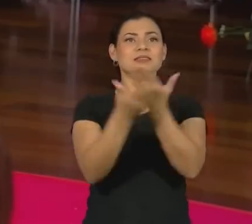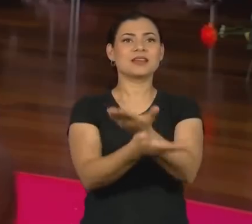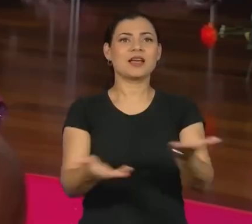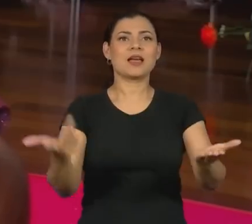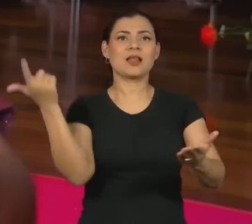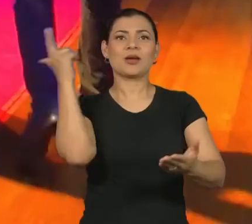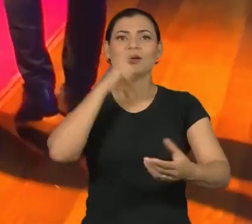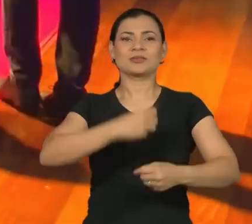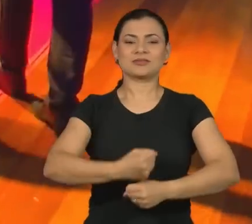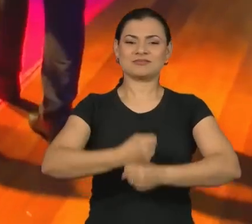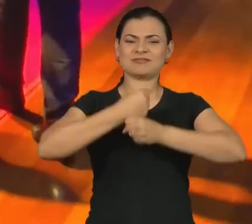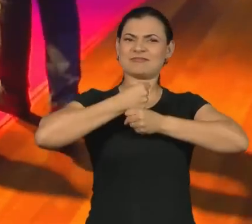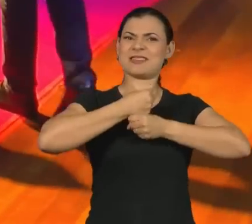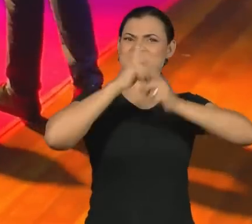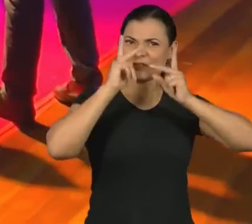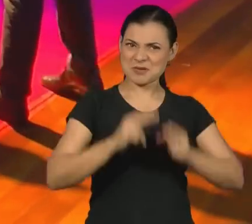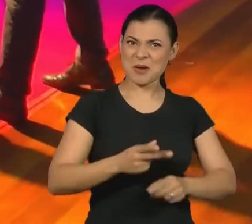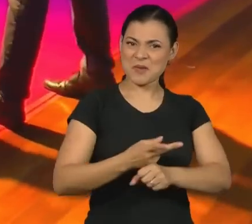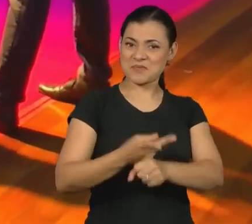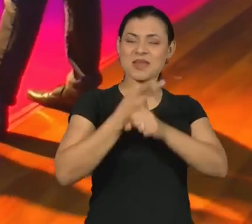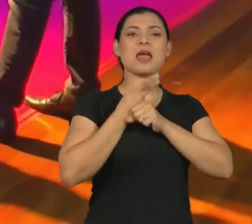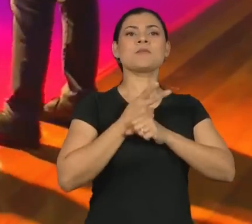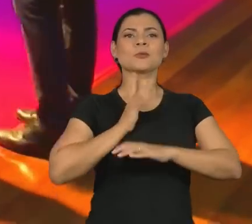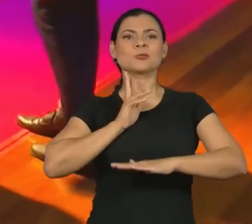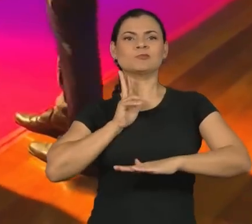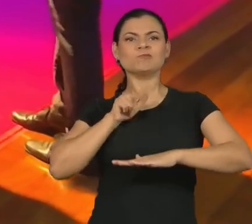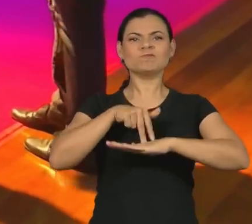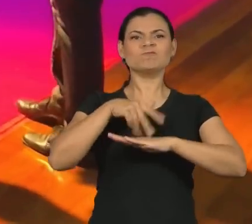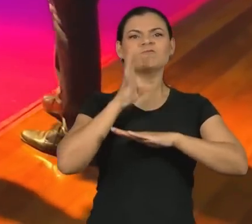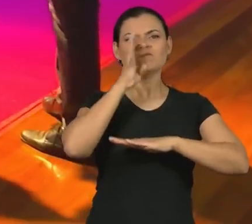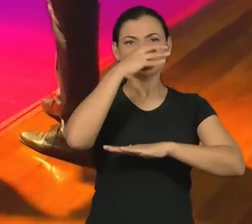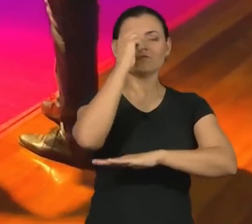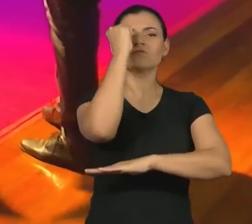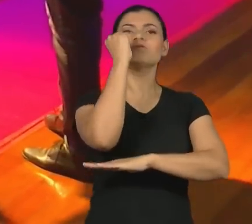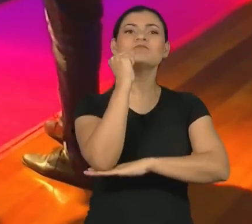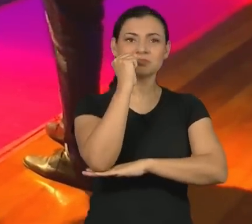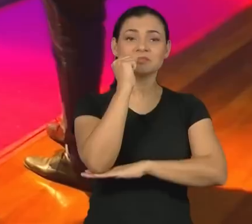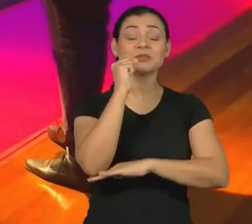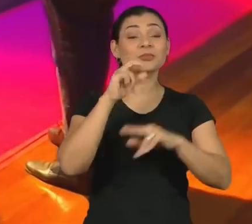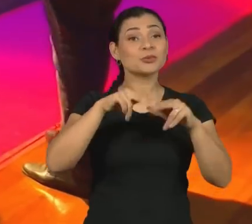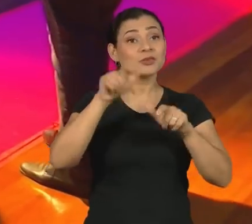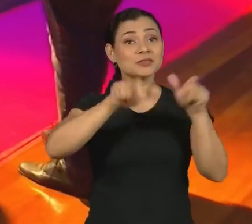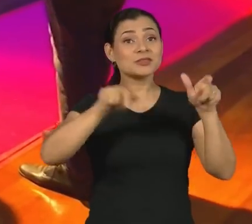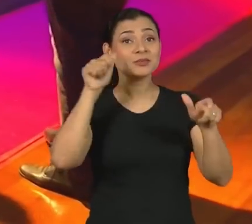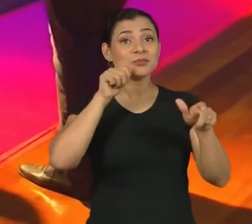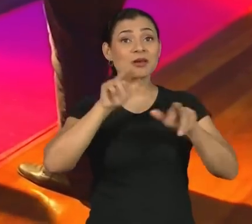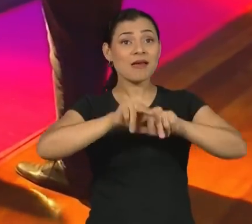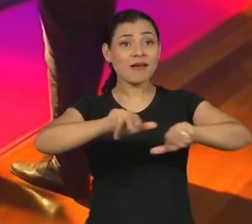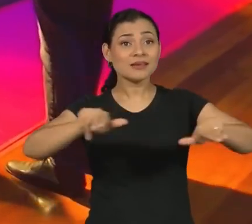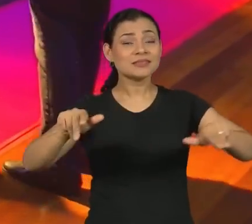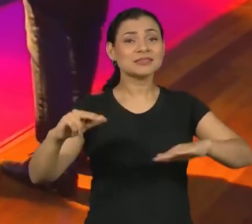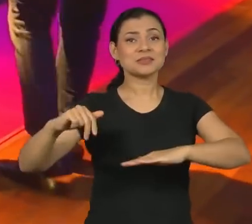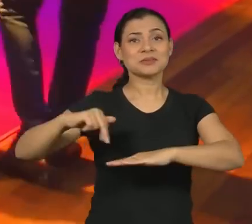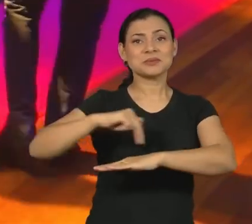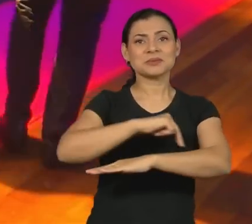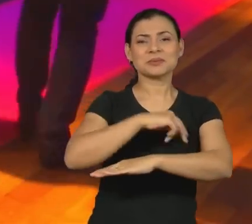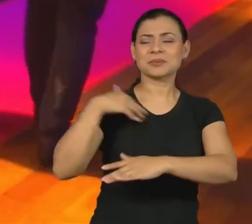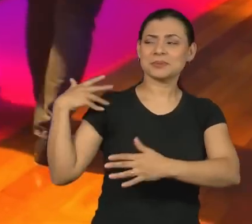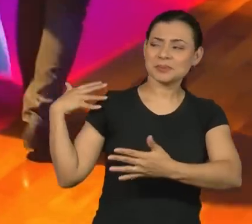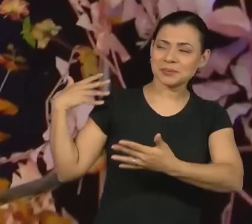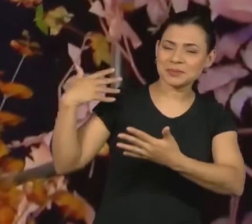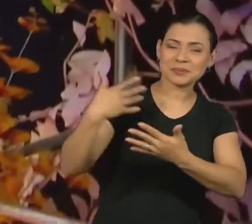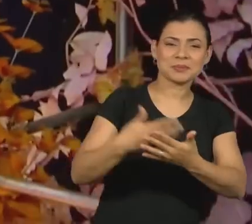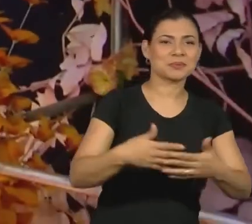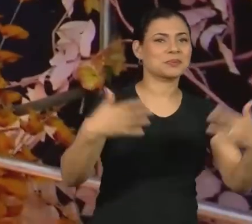o Oscar. Vivi e resisti e estou aqui. Então, o que passa na cabeça dessas mulheres que fazem as gerações